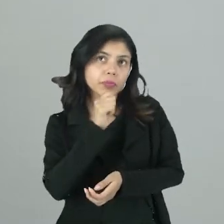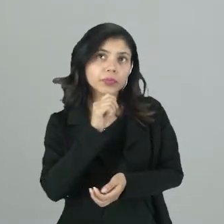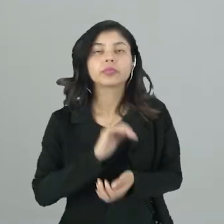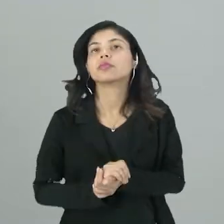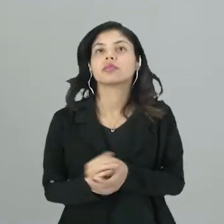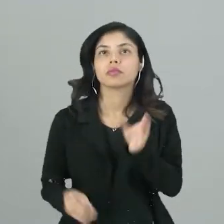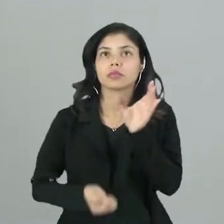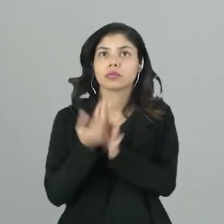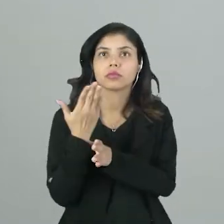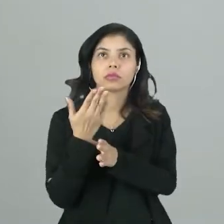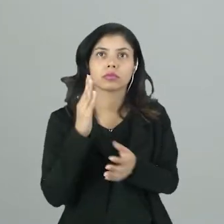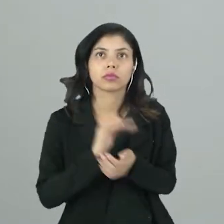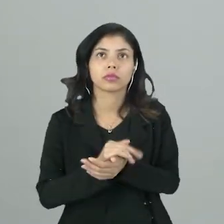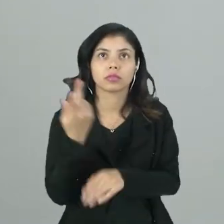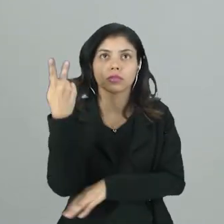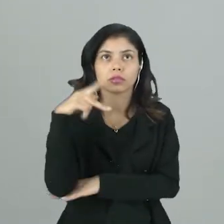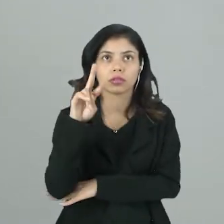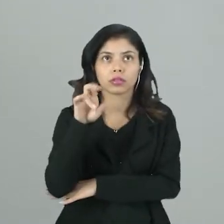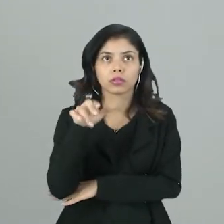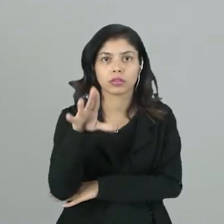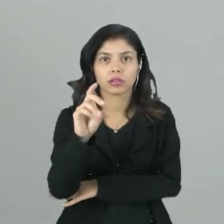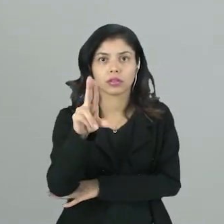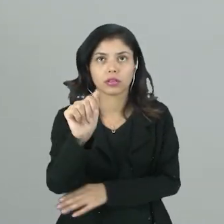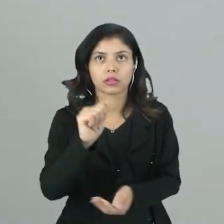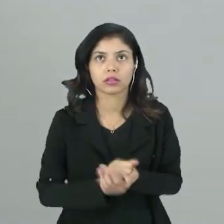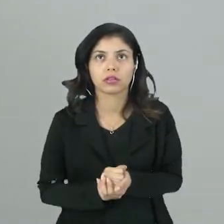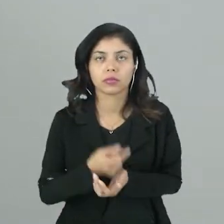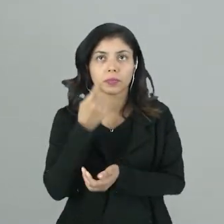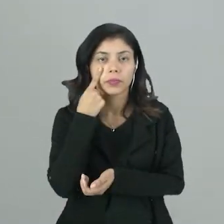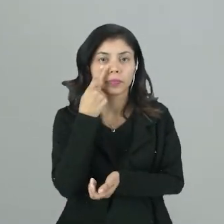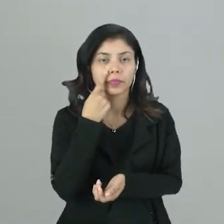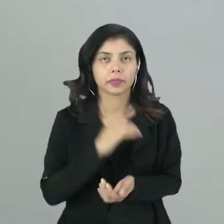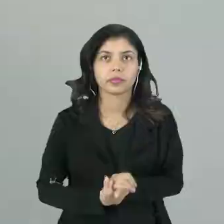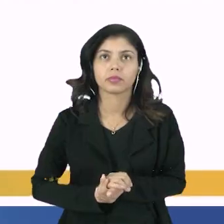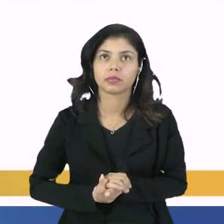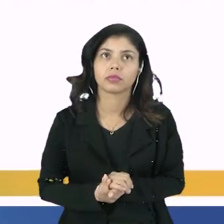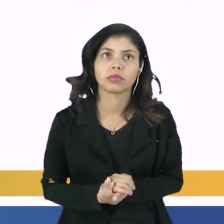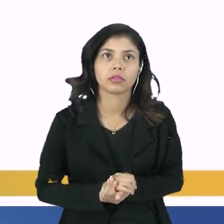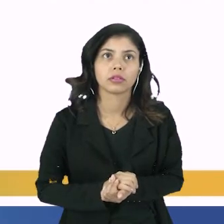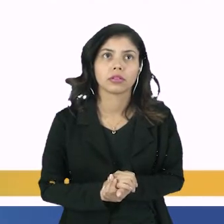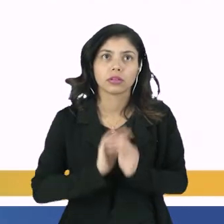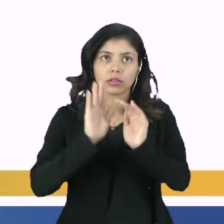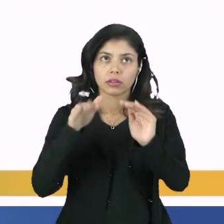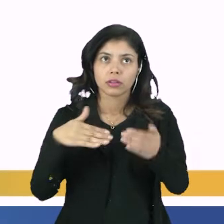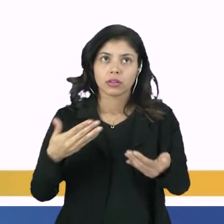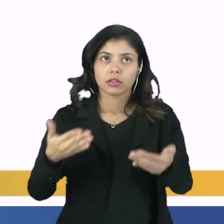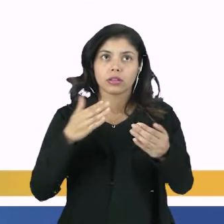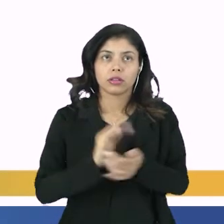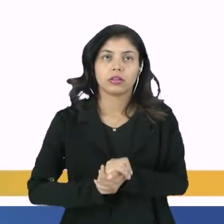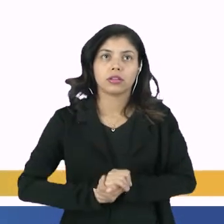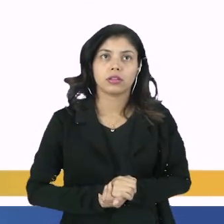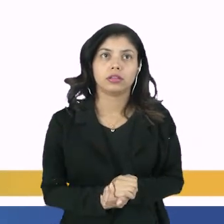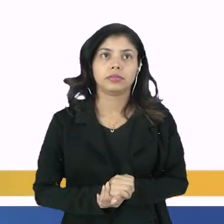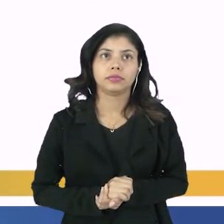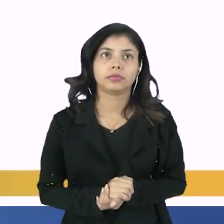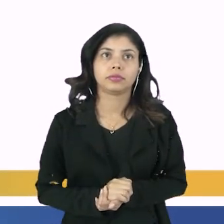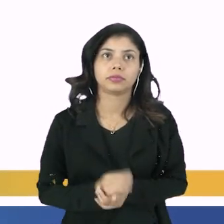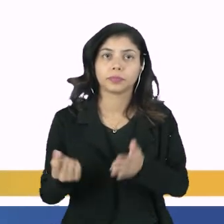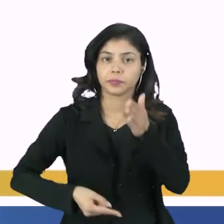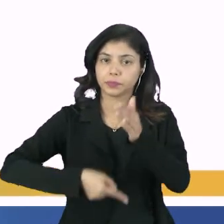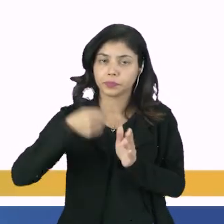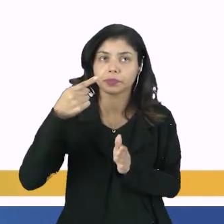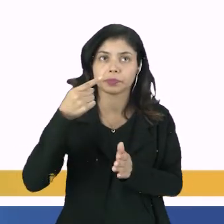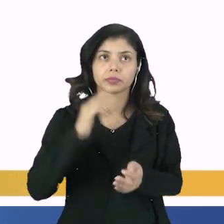Que surgiram ainda no período neolítico. Observem aí. Vamos ver quais foram essas civilizações. As